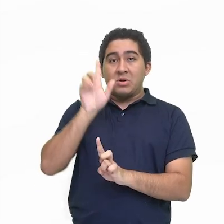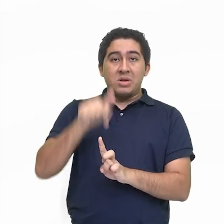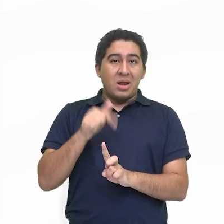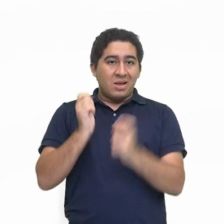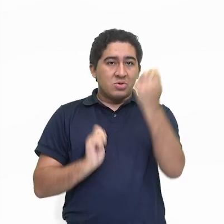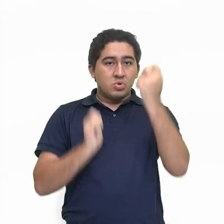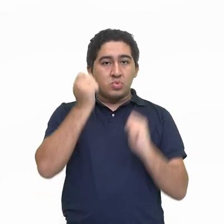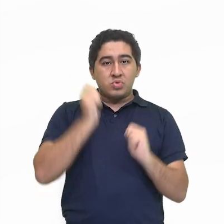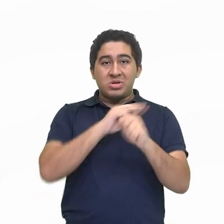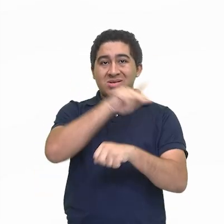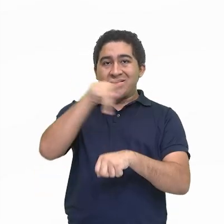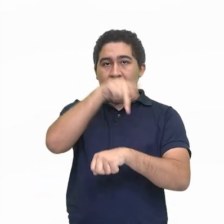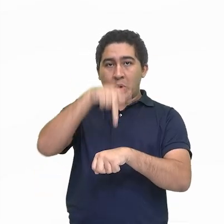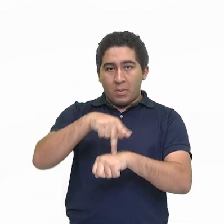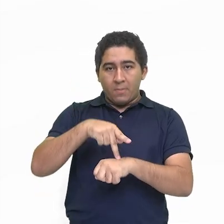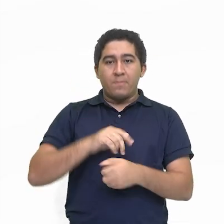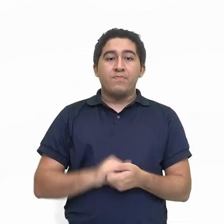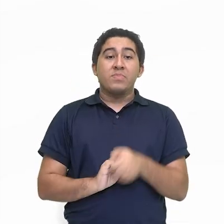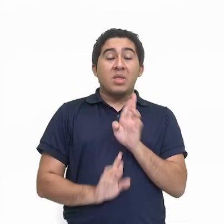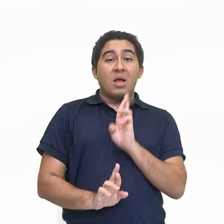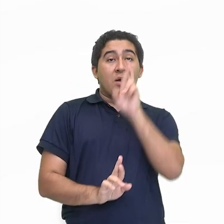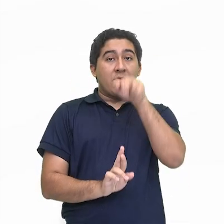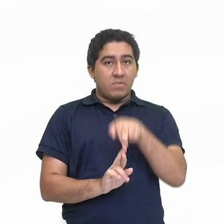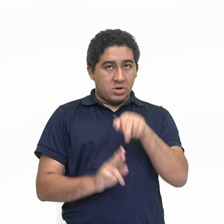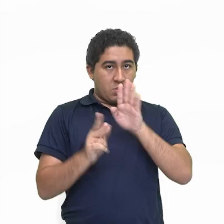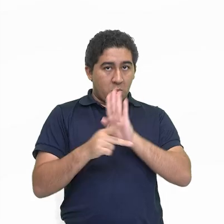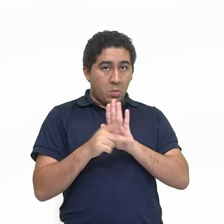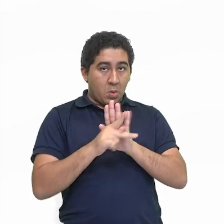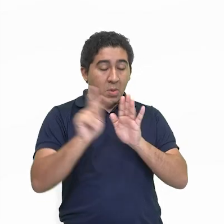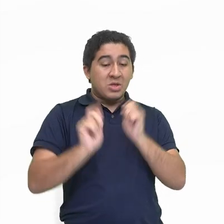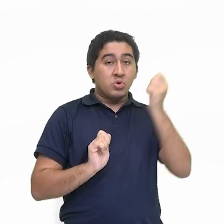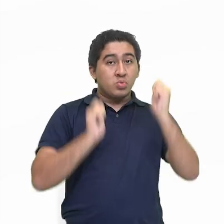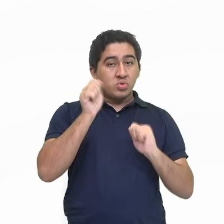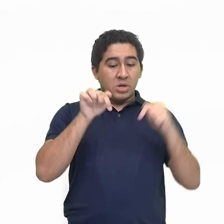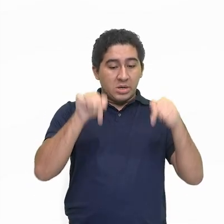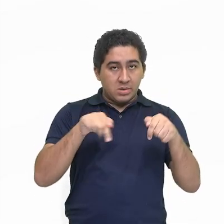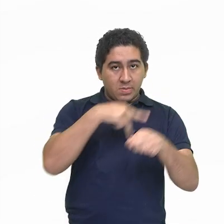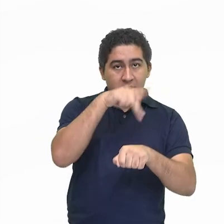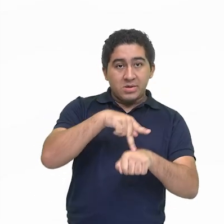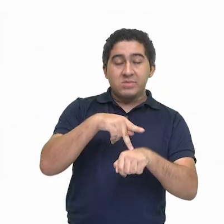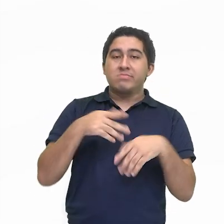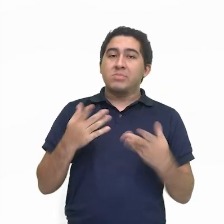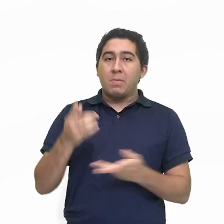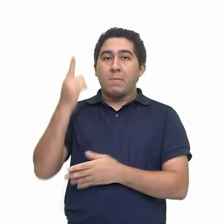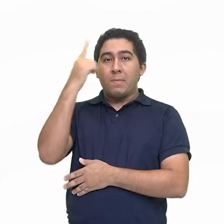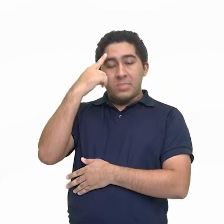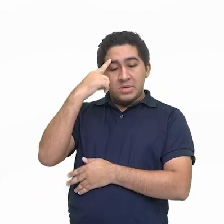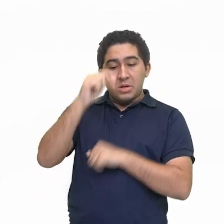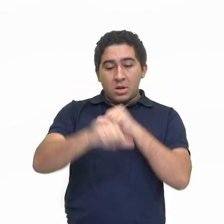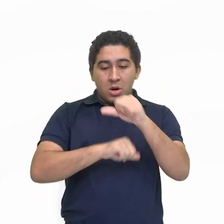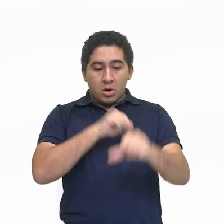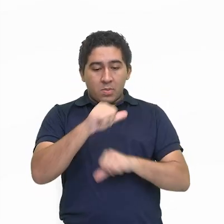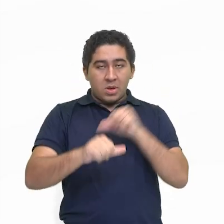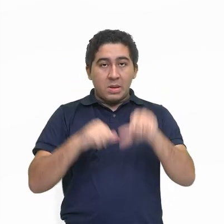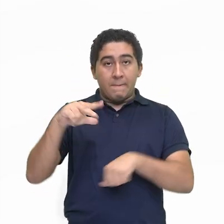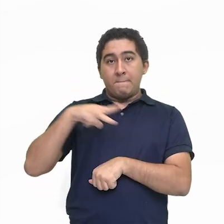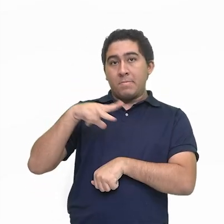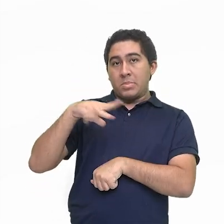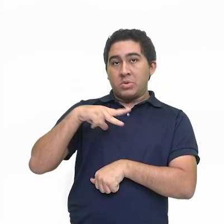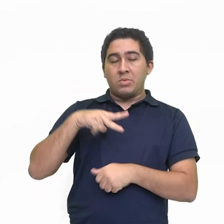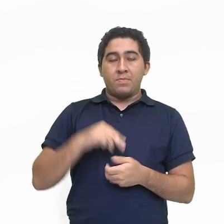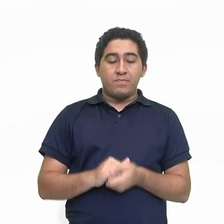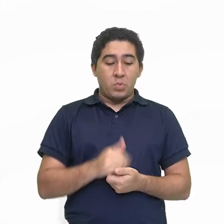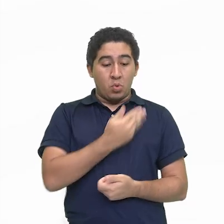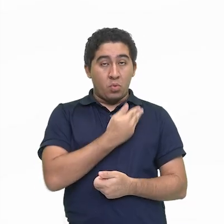nacional. Sobre indústria nacional, vamos falar então das privatizações. O governo